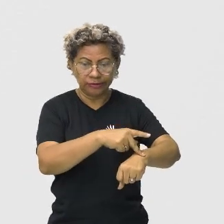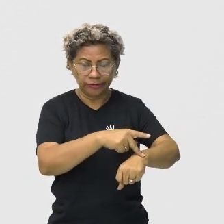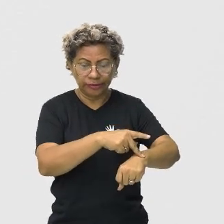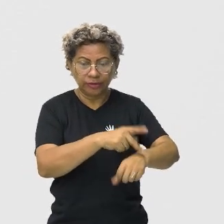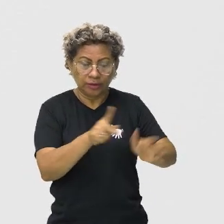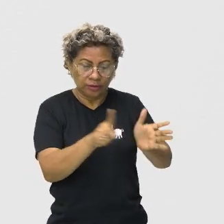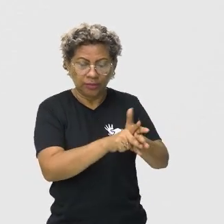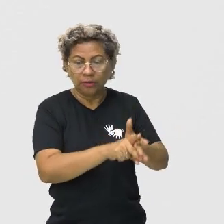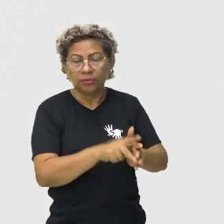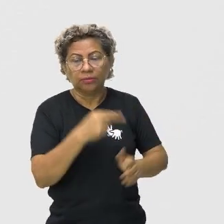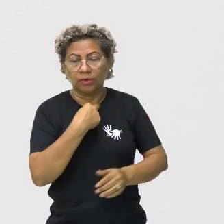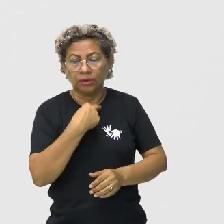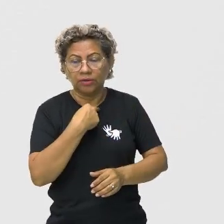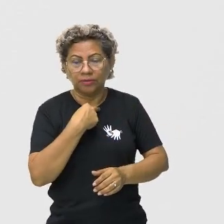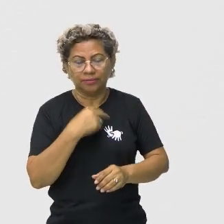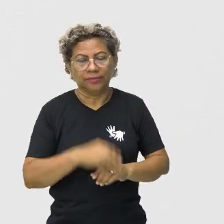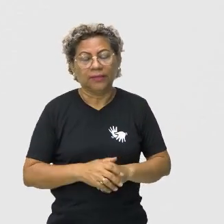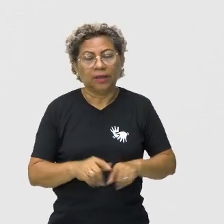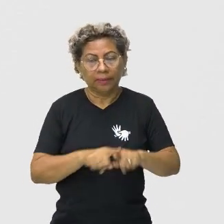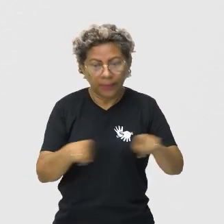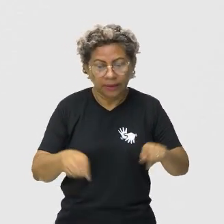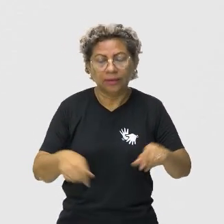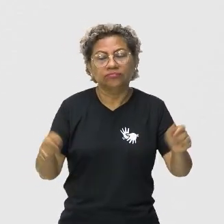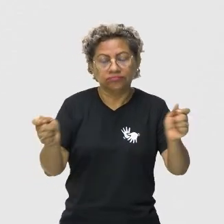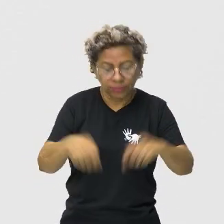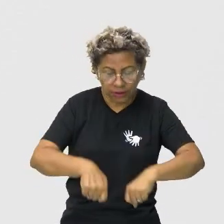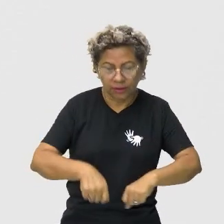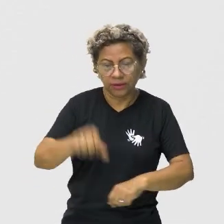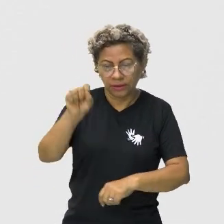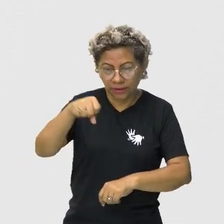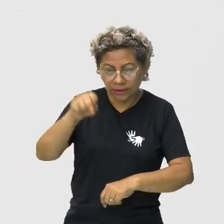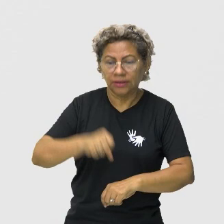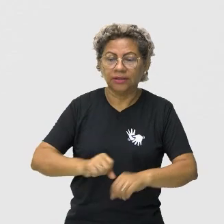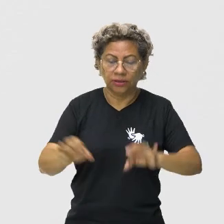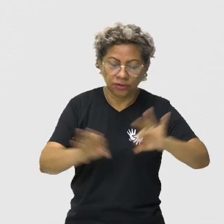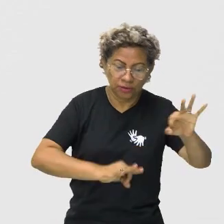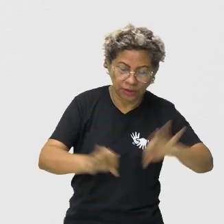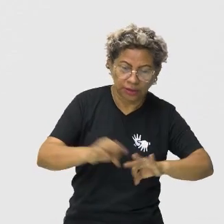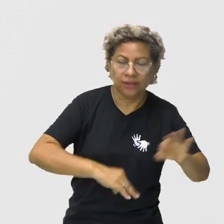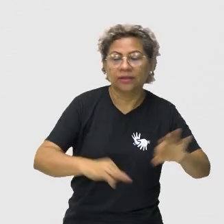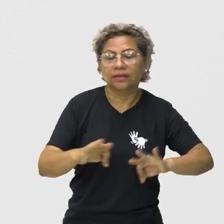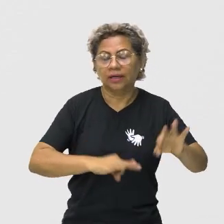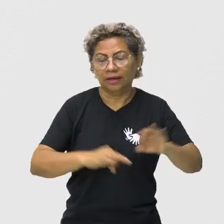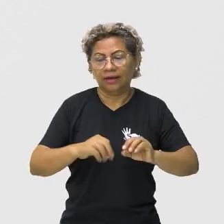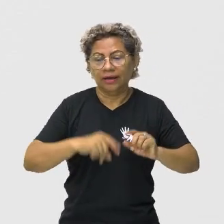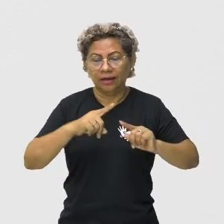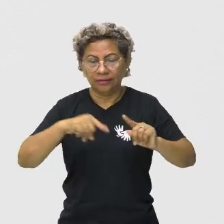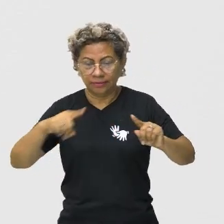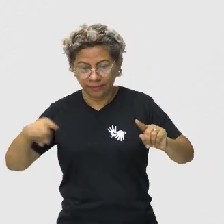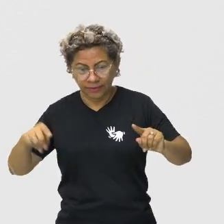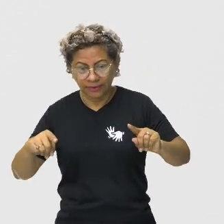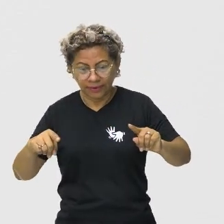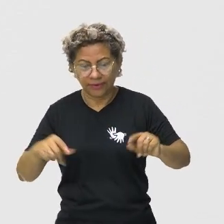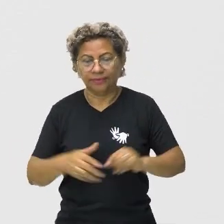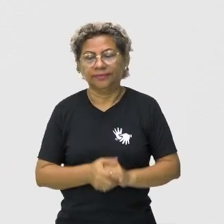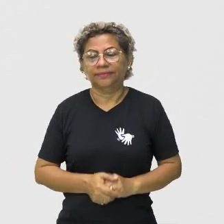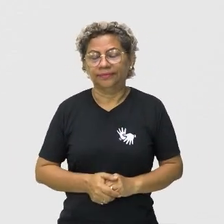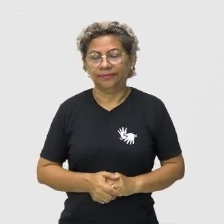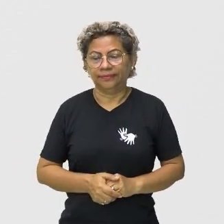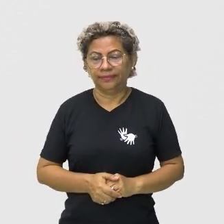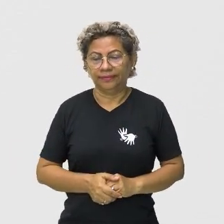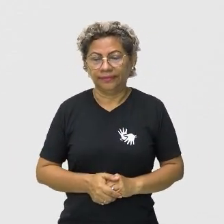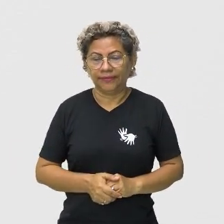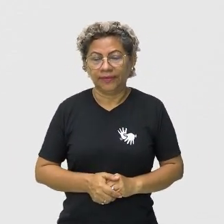que a gente observa que elas podem se organizar em diferentes níveis, como a zona de livre comércio,